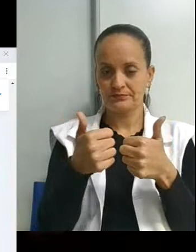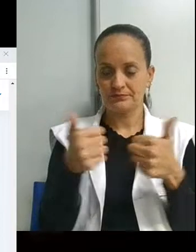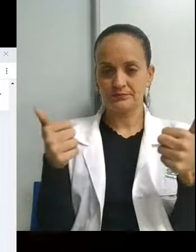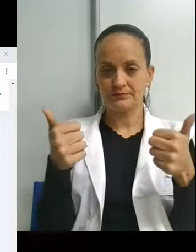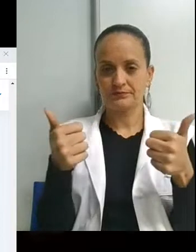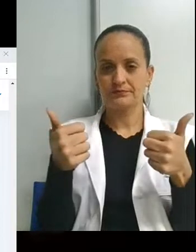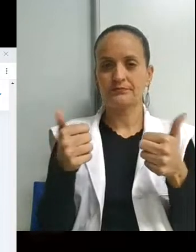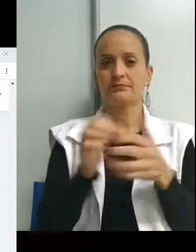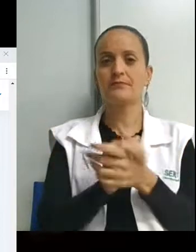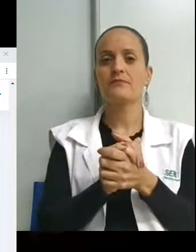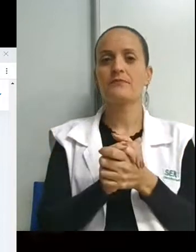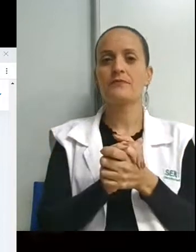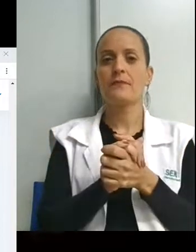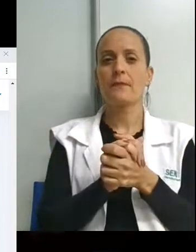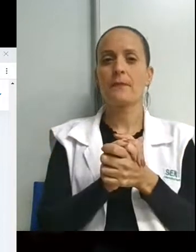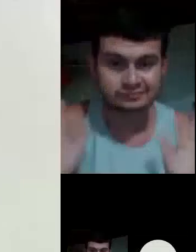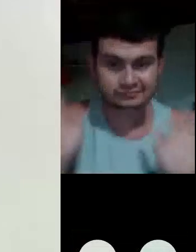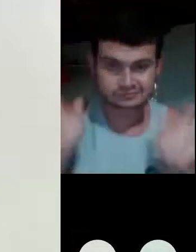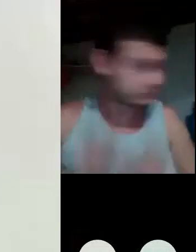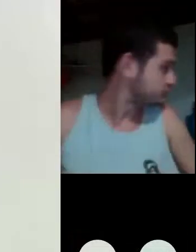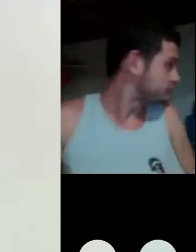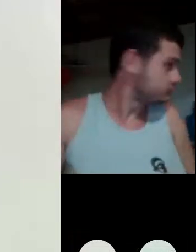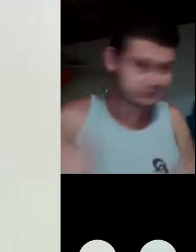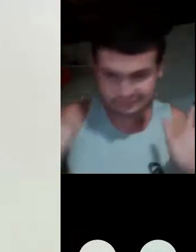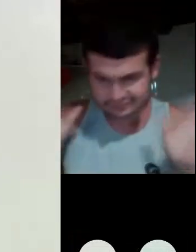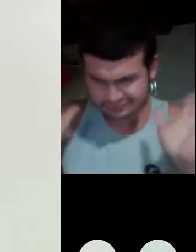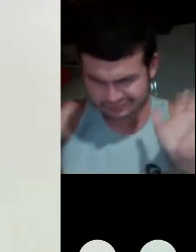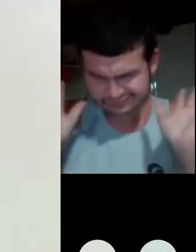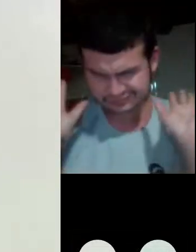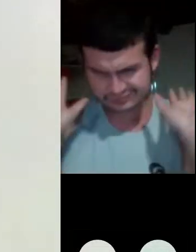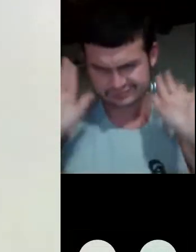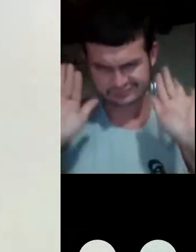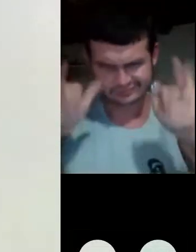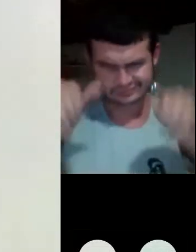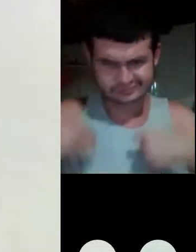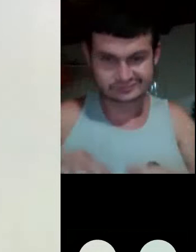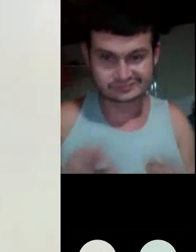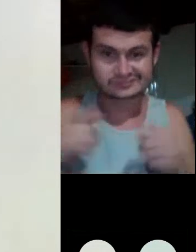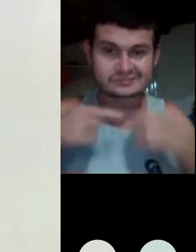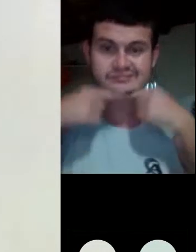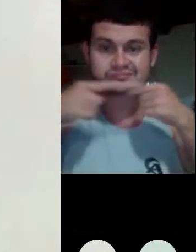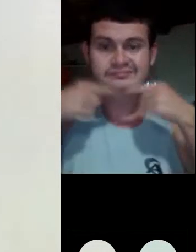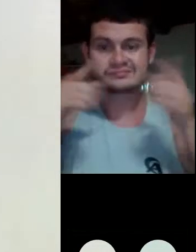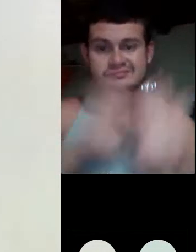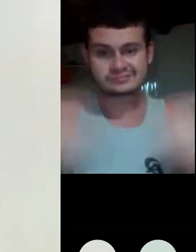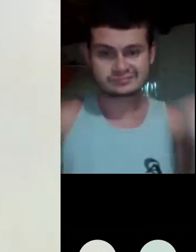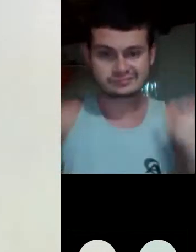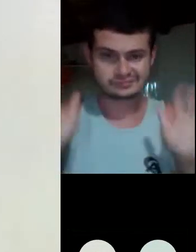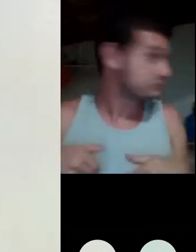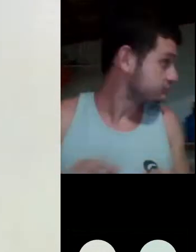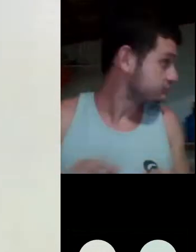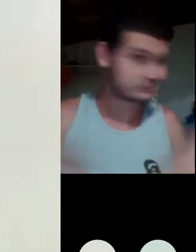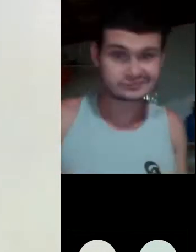Com relação à aula de Beleza. hoje, né? Alguma dúvida, alguma consideração?